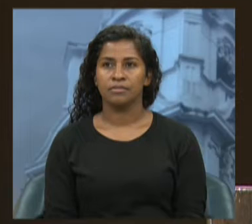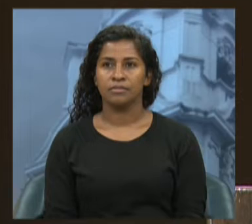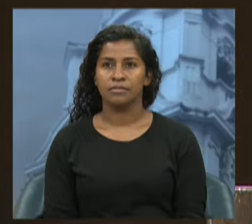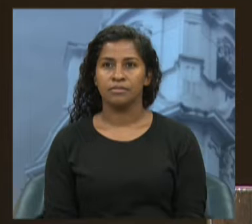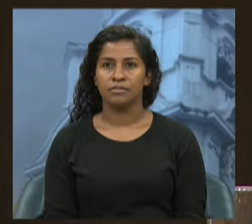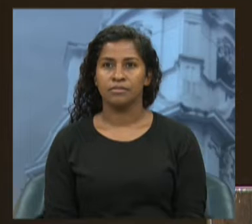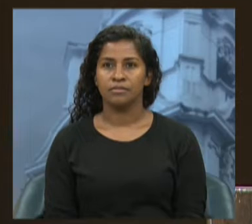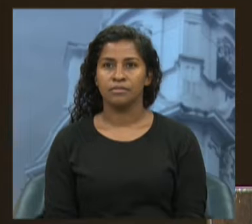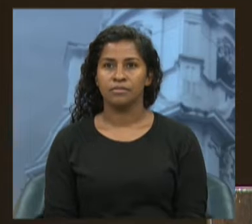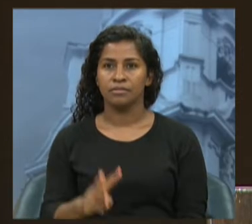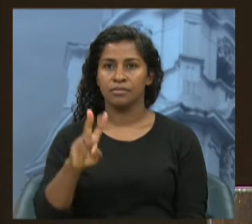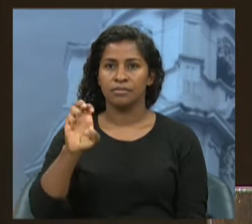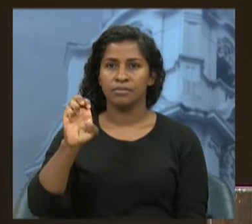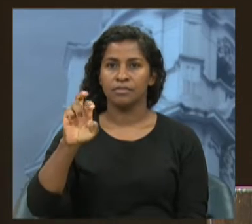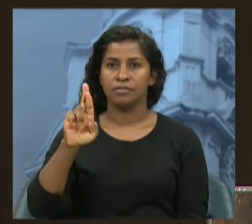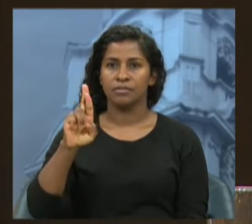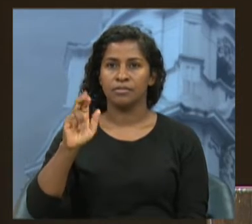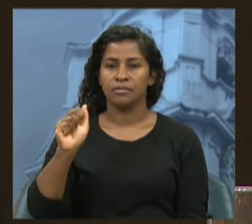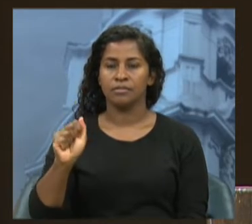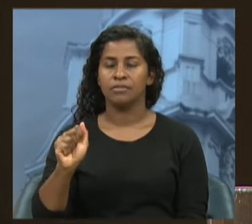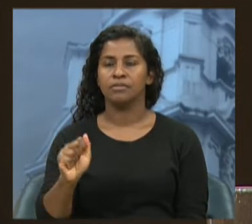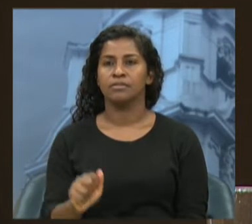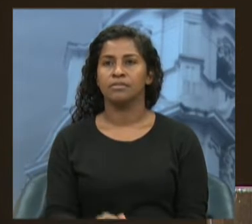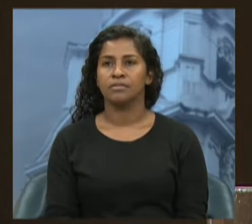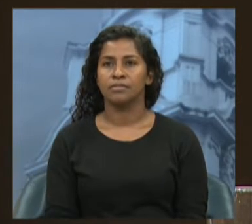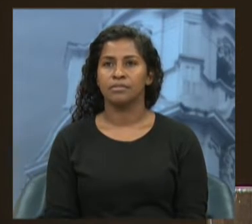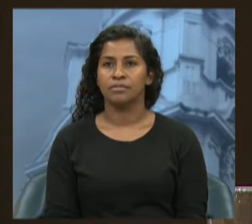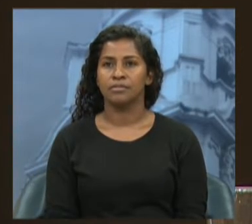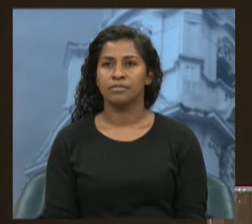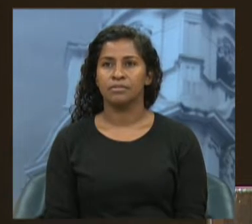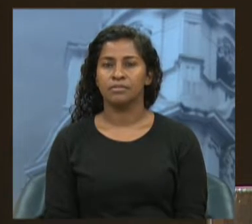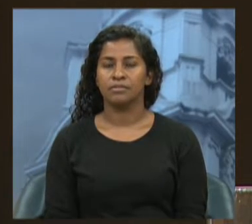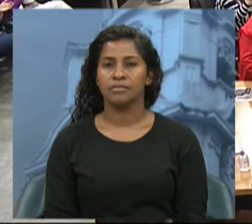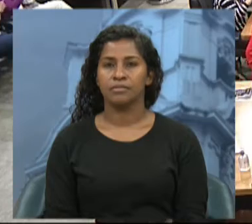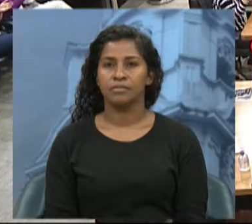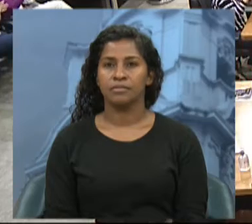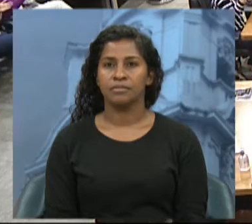E Vera Anita Silva da Conceição.